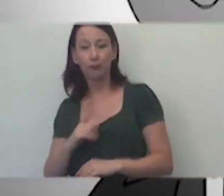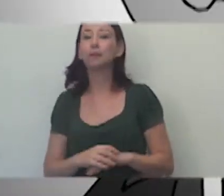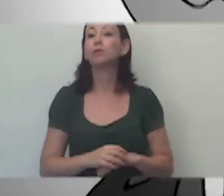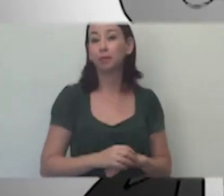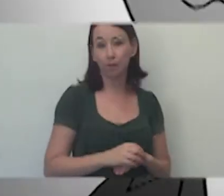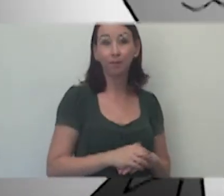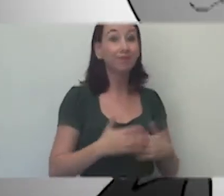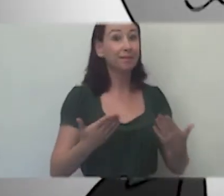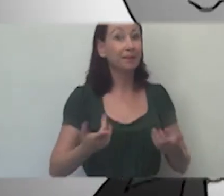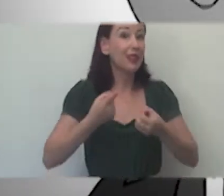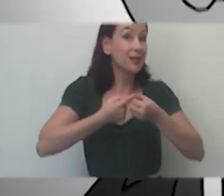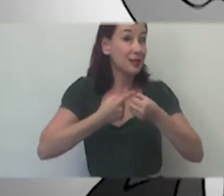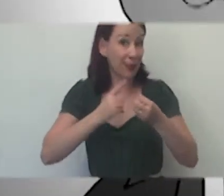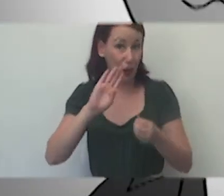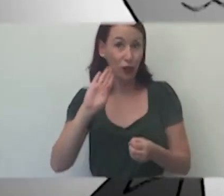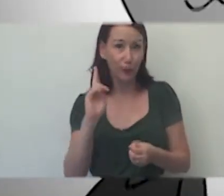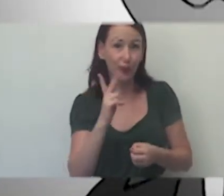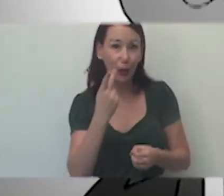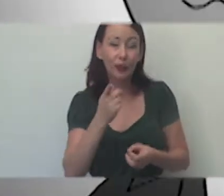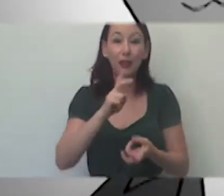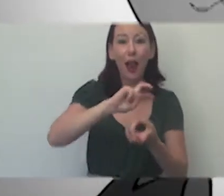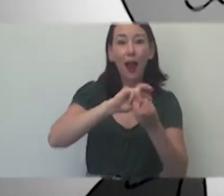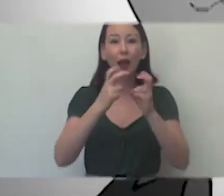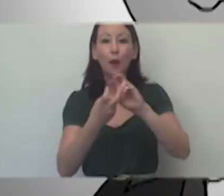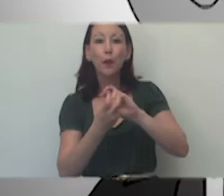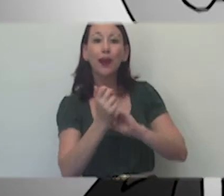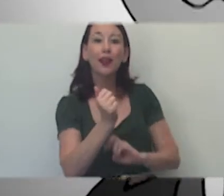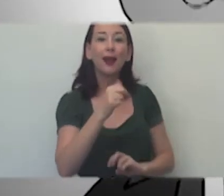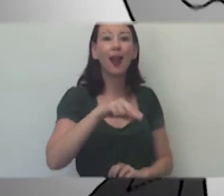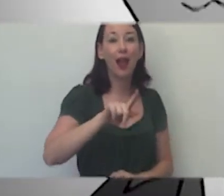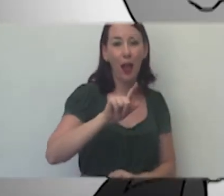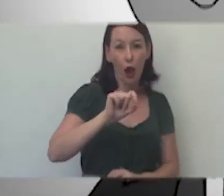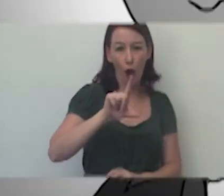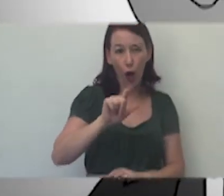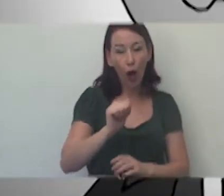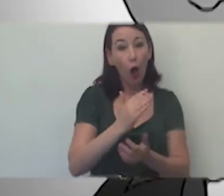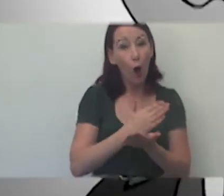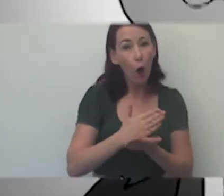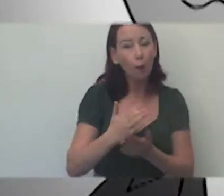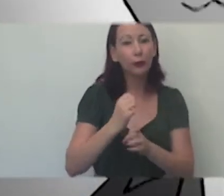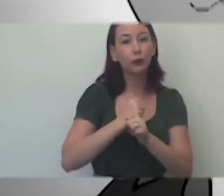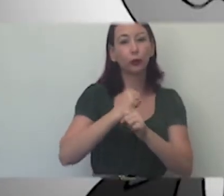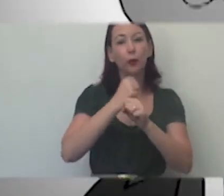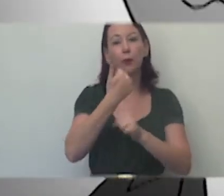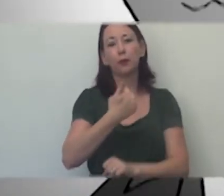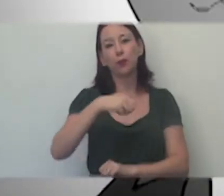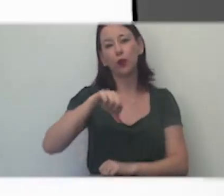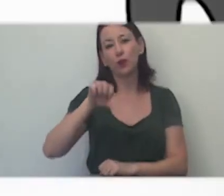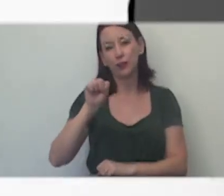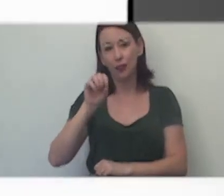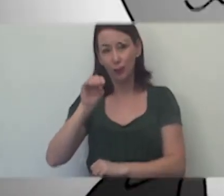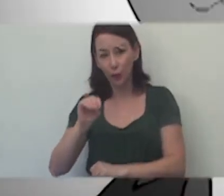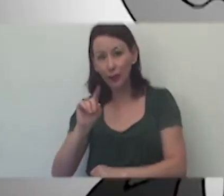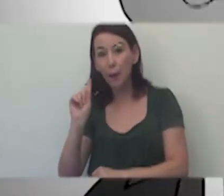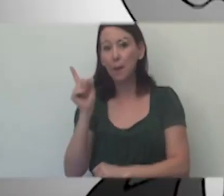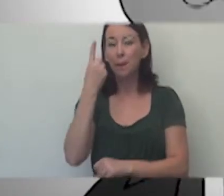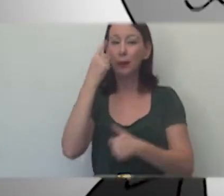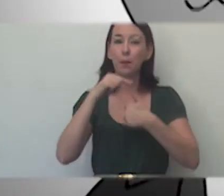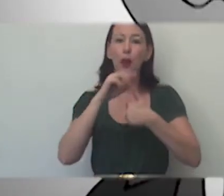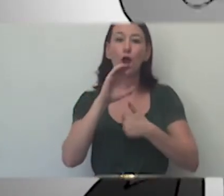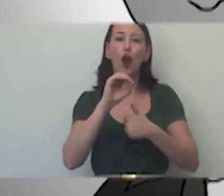Em Belo Horizonte, a capoeira Angola teve início nos anos 80, com a vinda dos mestres Cobra